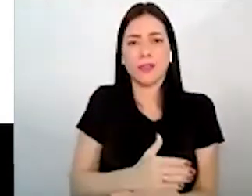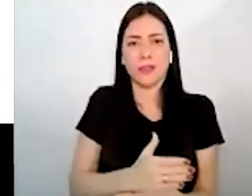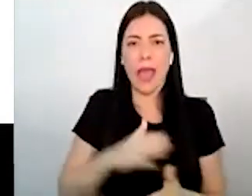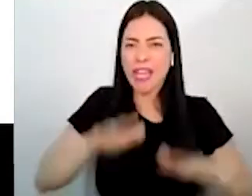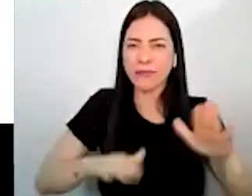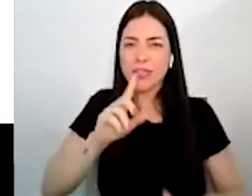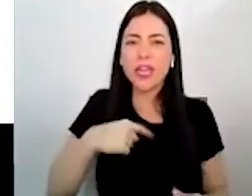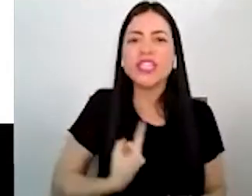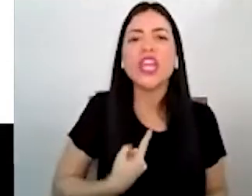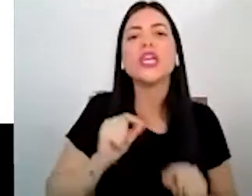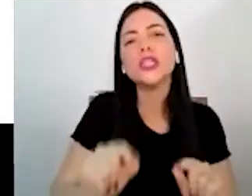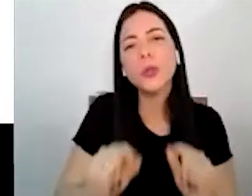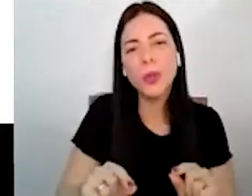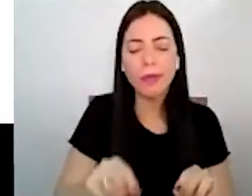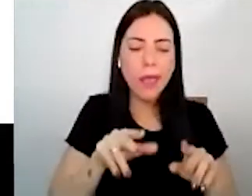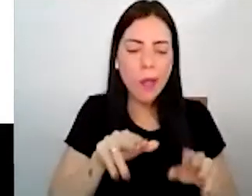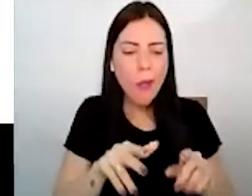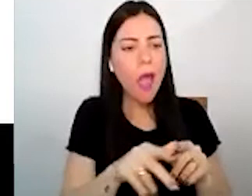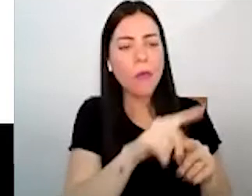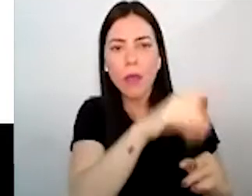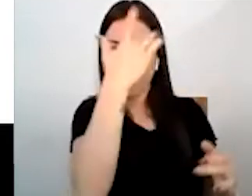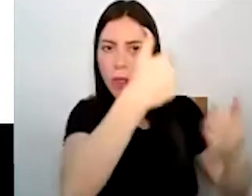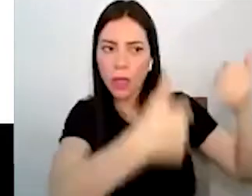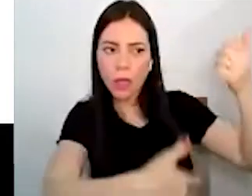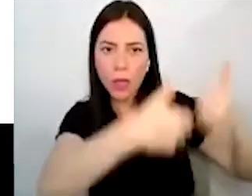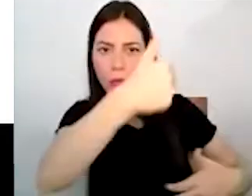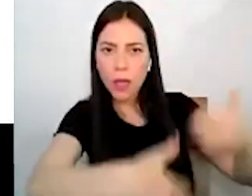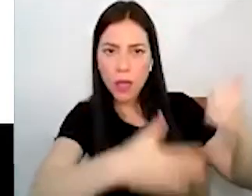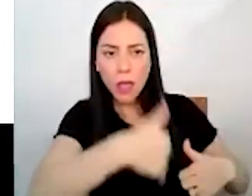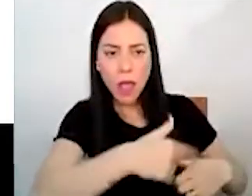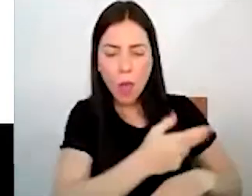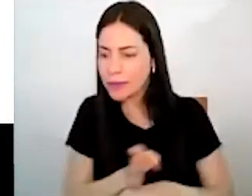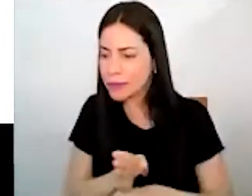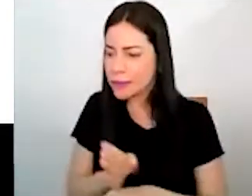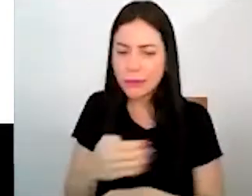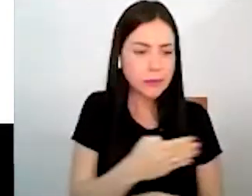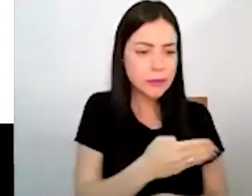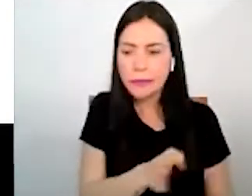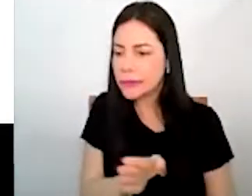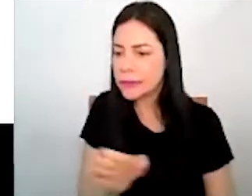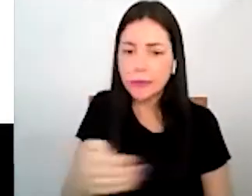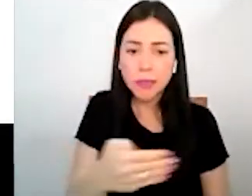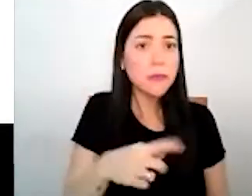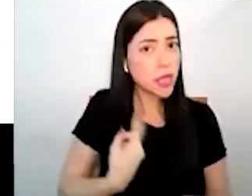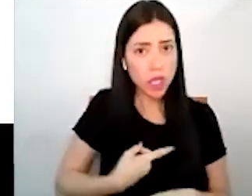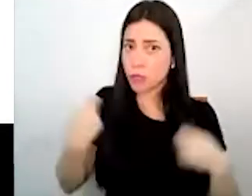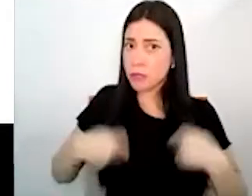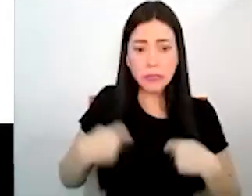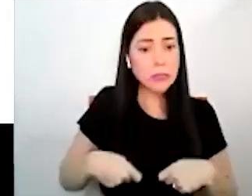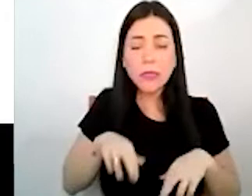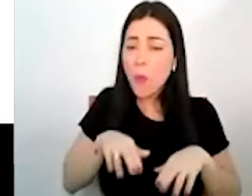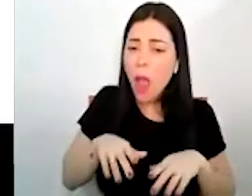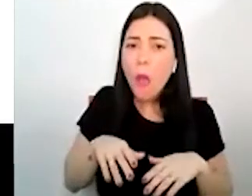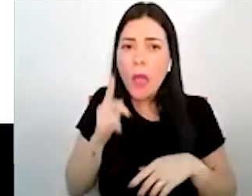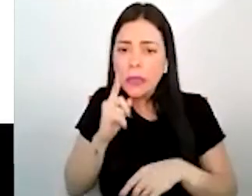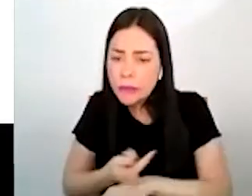né? São coisas que vão dar para a gente a direção ou para onde a gente retorna. E aí a gente tem que sair, sei lá, caminhando nesse território e entendendo o que acontece. Então, o